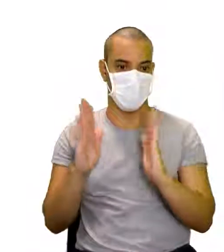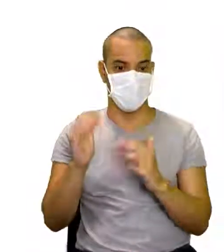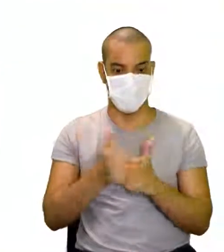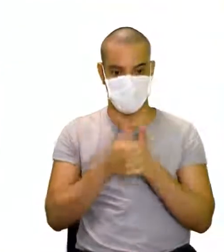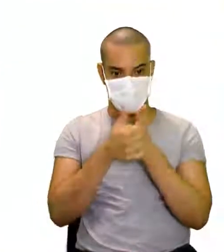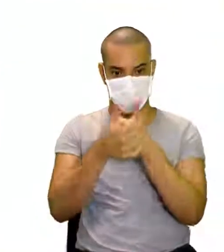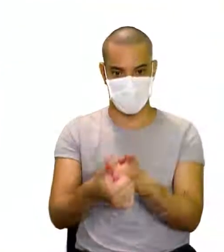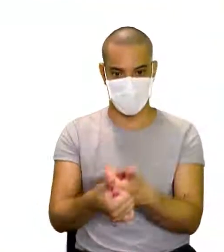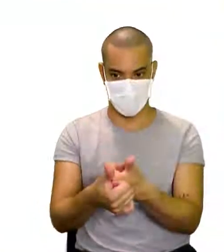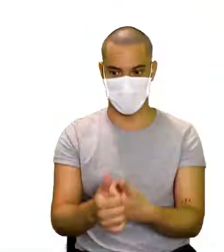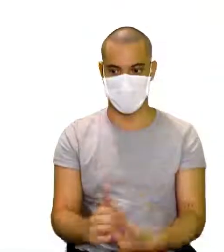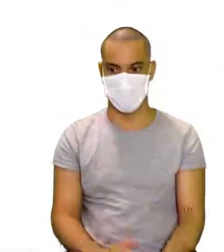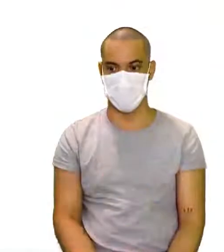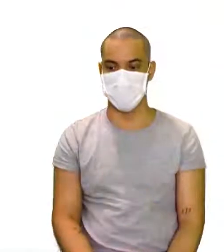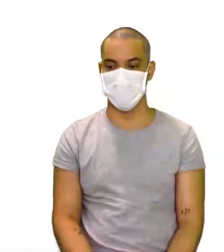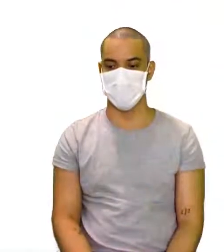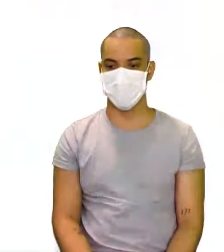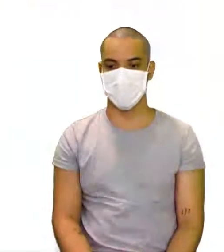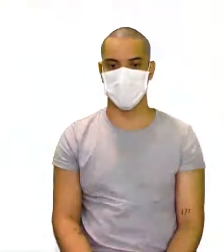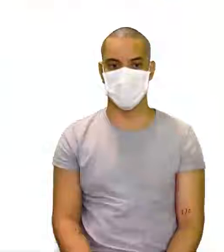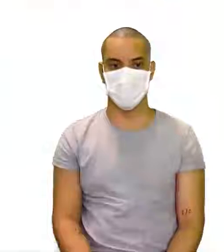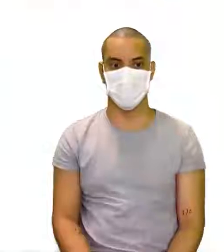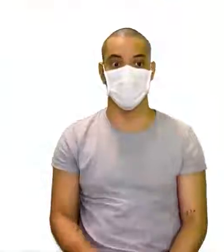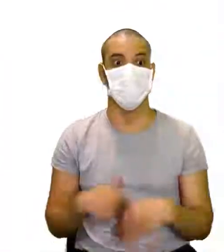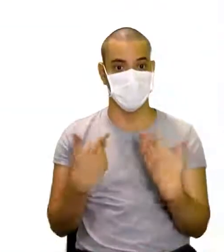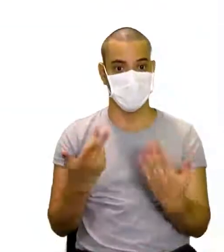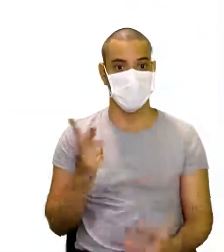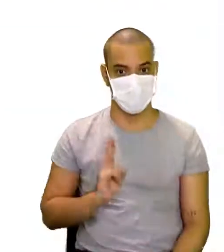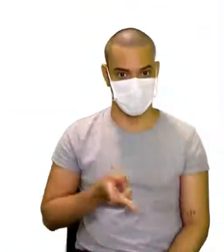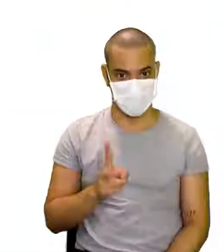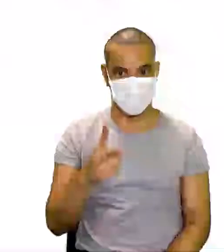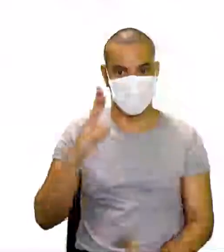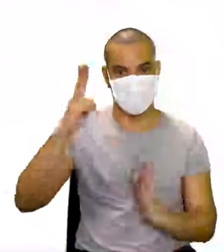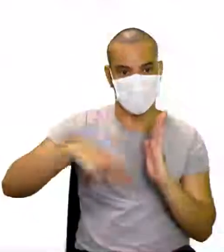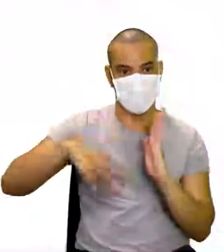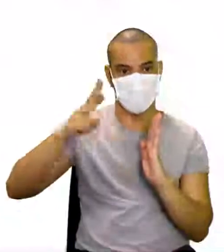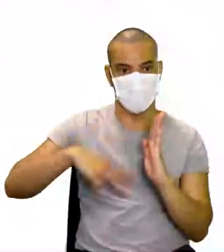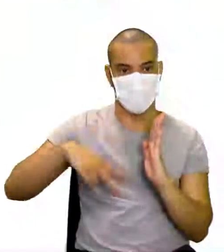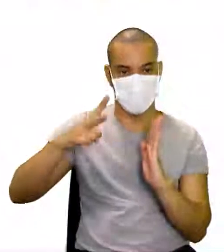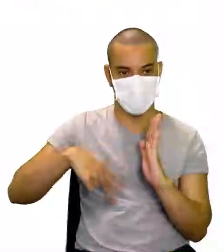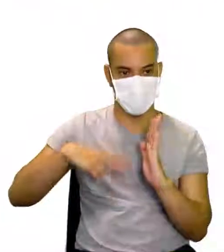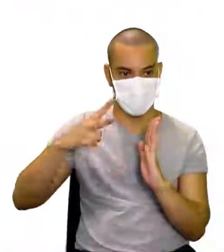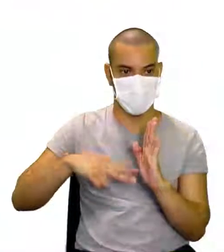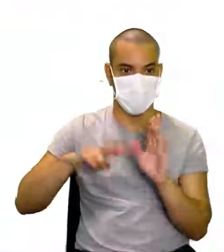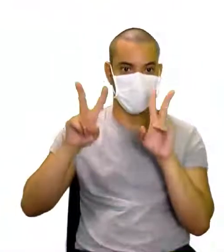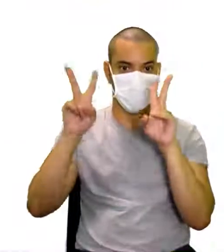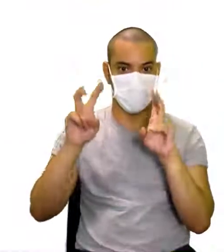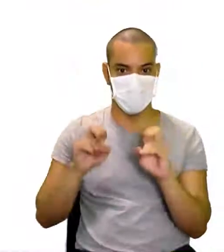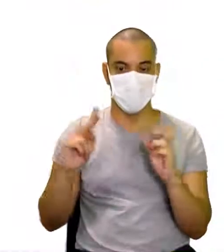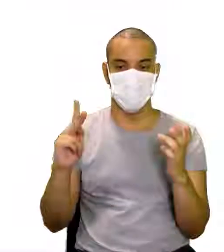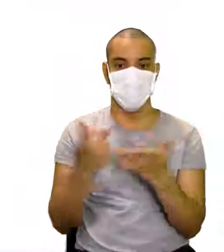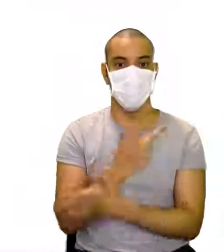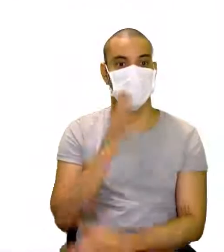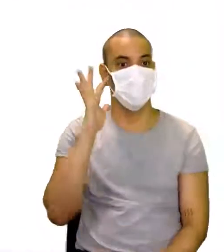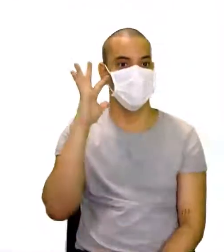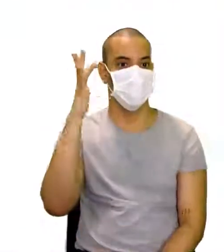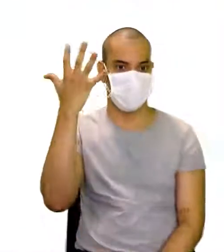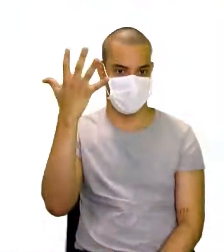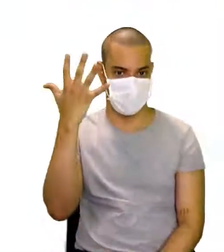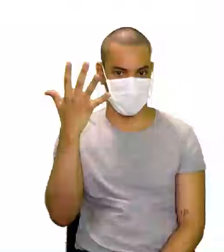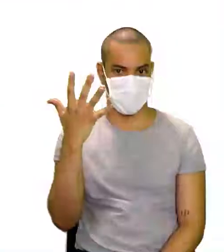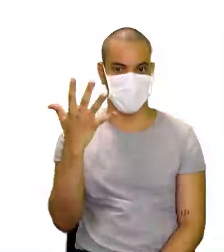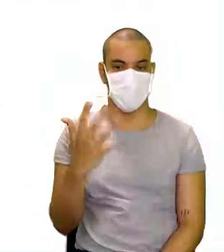os navegadores, ok? Bom, continuando aqui a nossa leitura sobre os fenômenos magnéticos, sobre